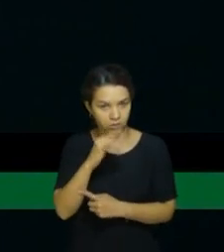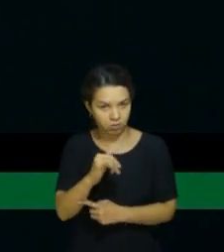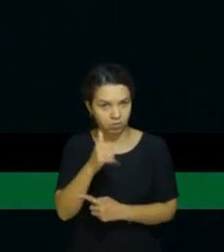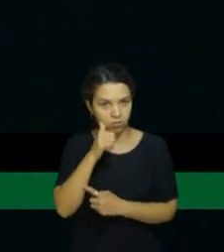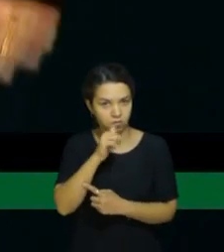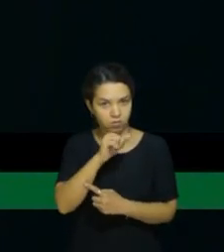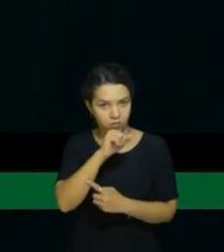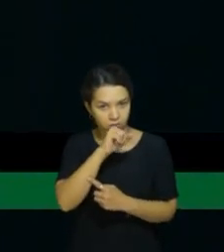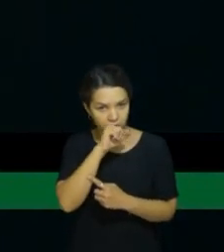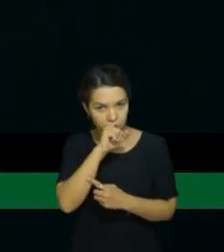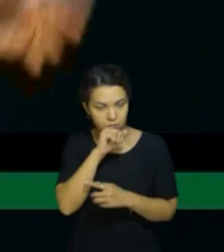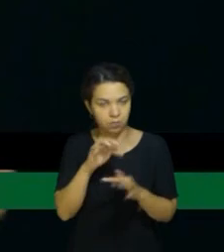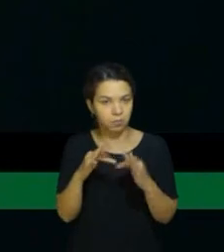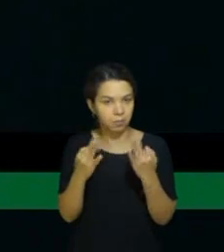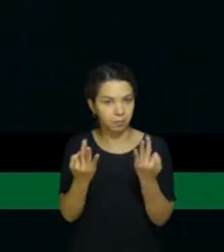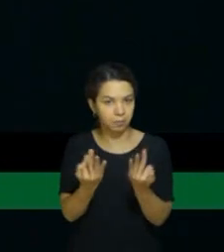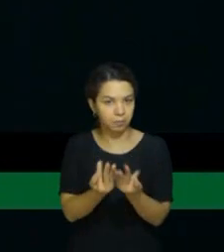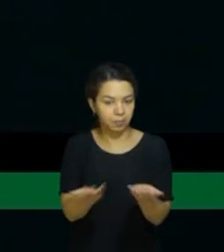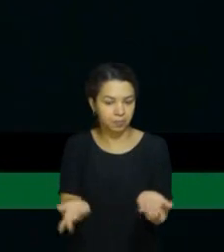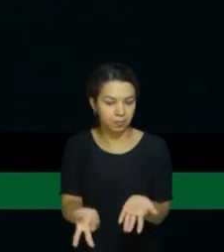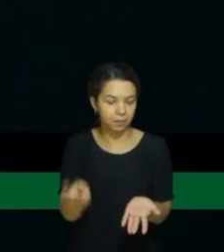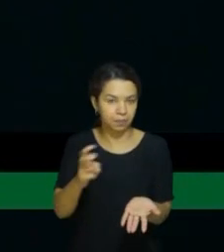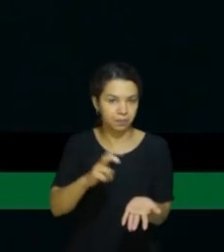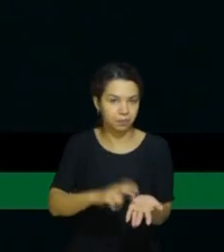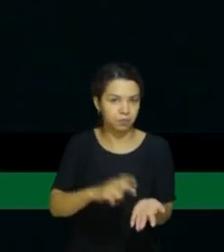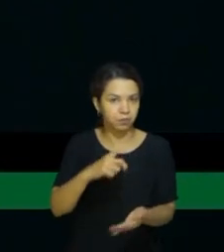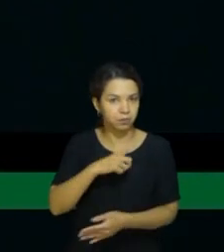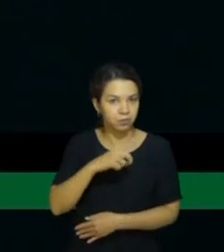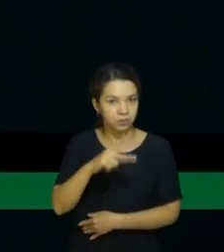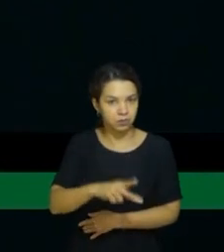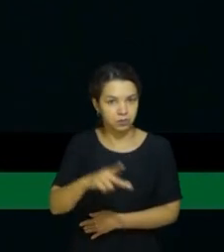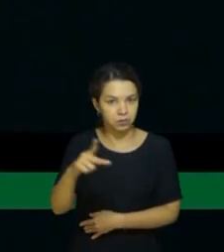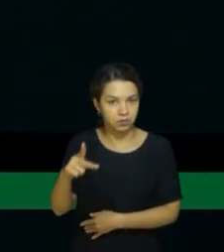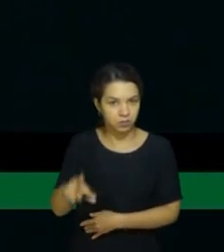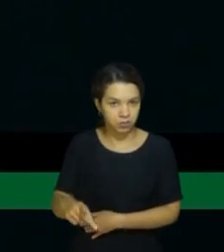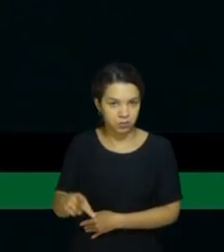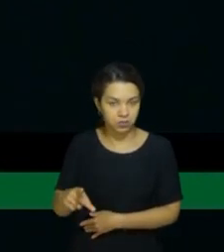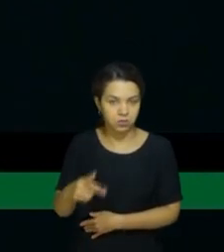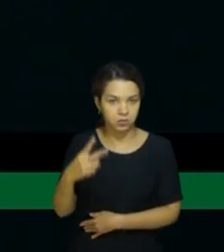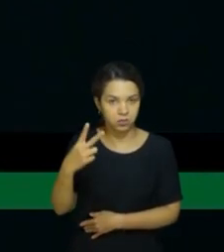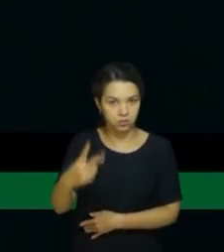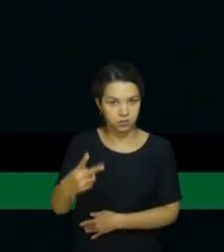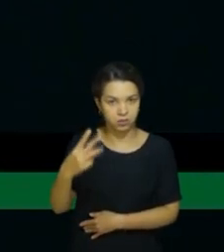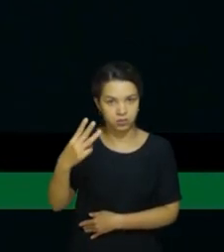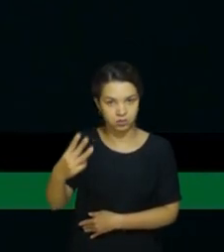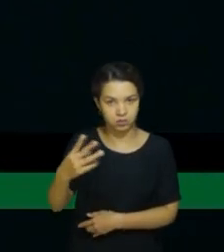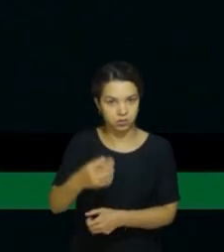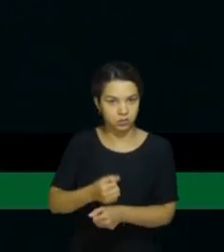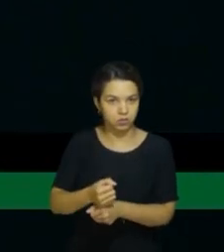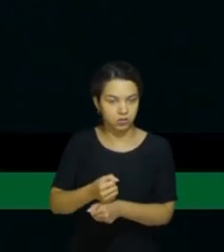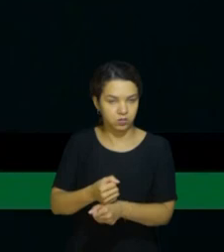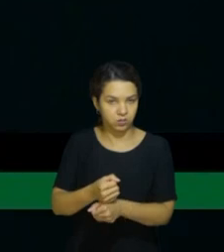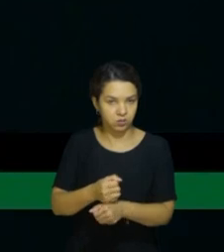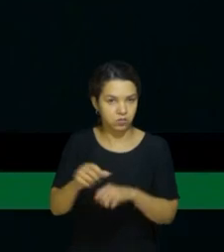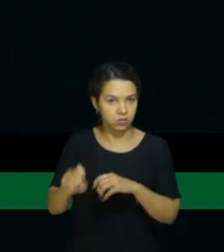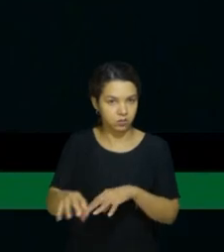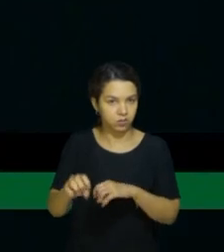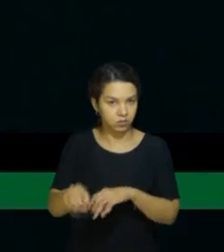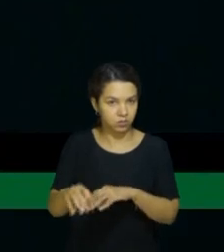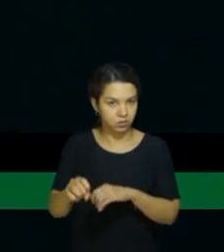família hoje pela manhã aqui tinha um professor que está 23 anos dando aula